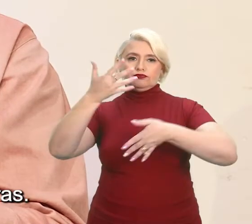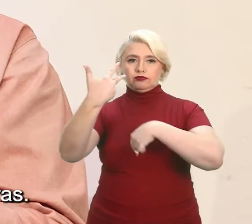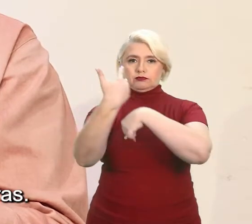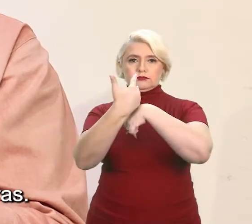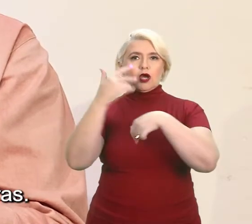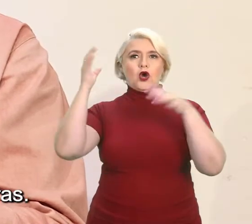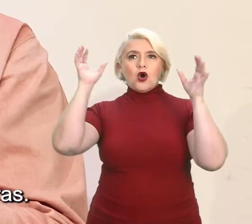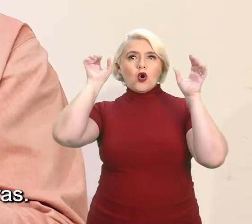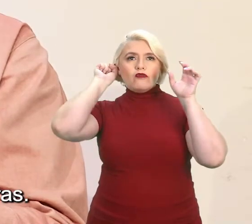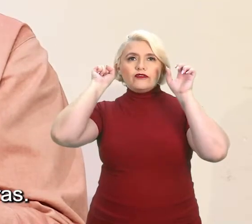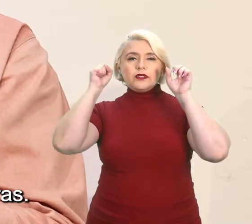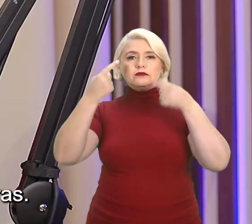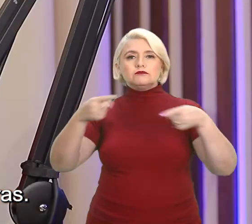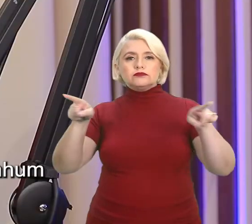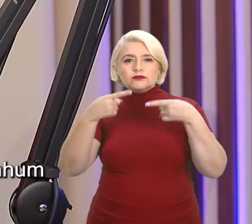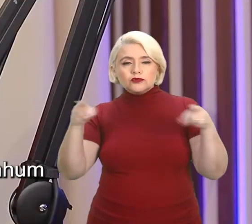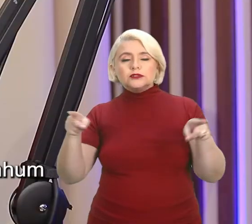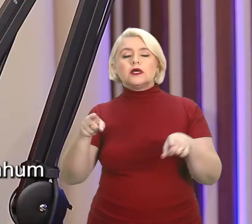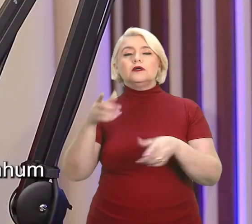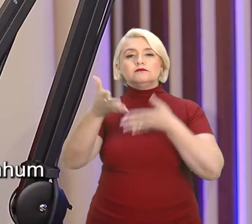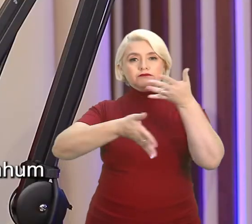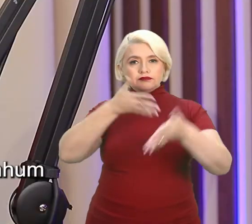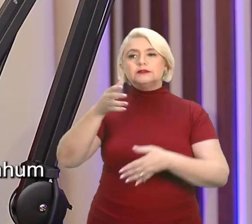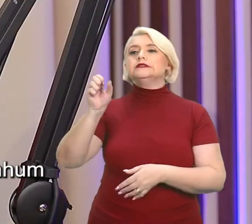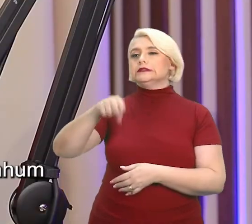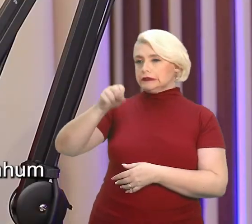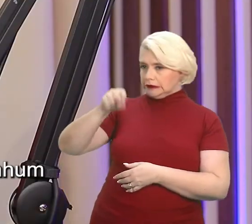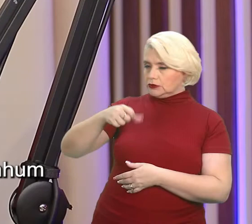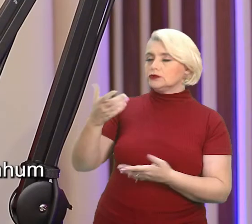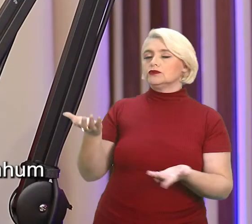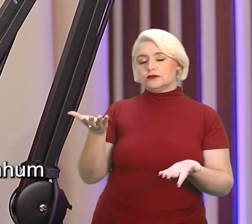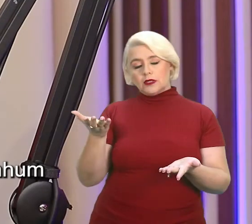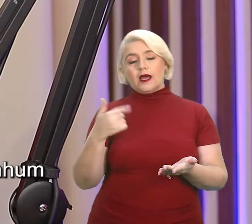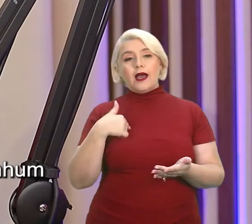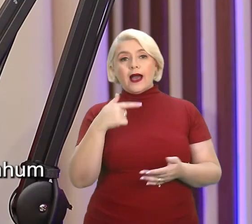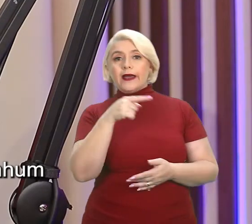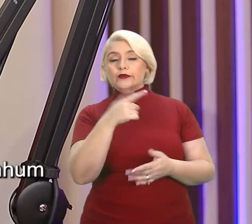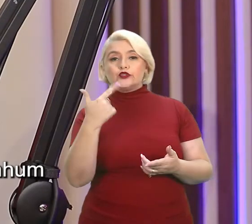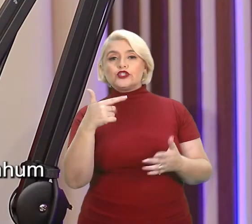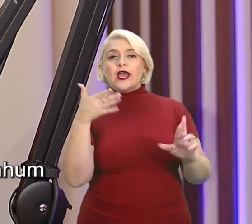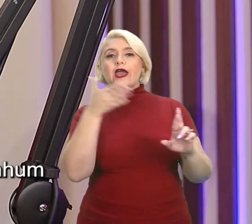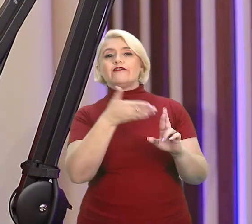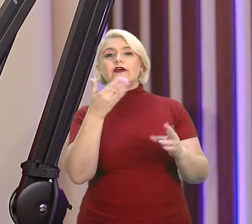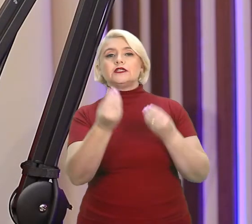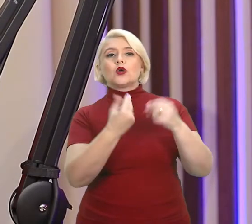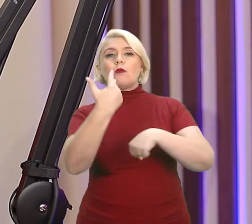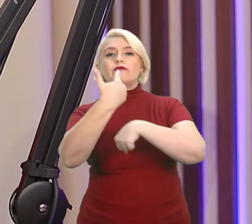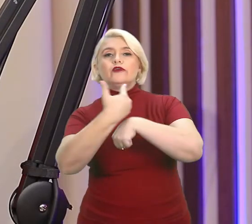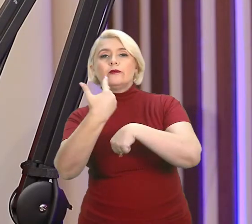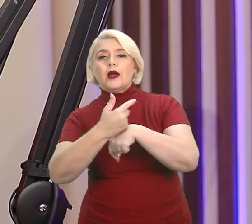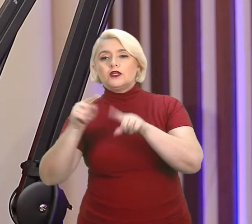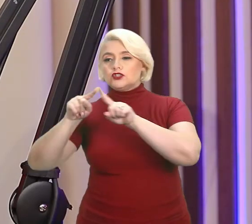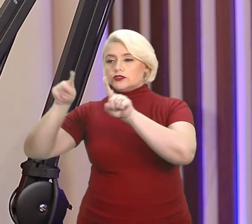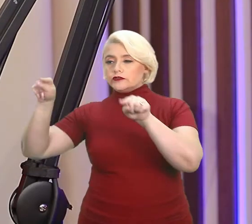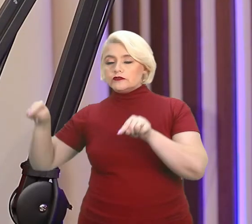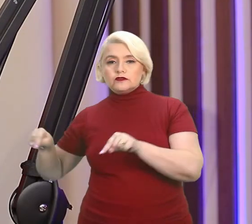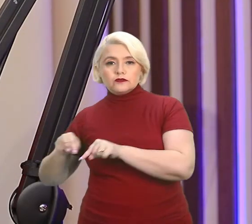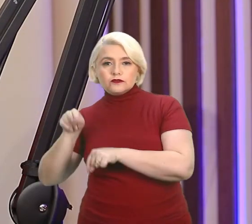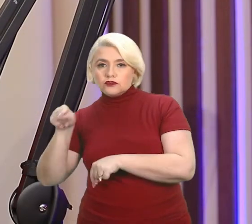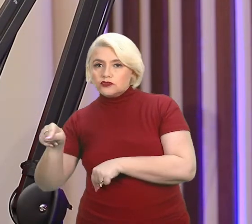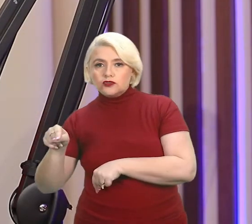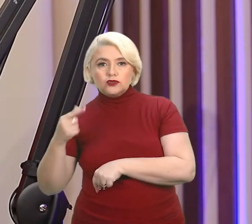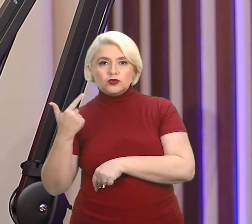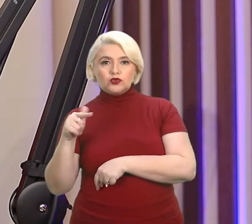libras. a musiquinha e fazendo libras. E aí, como eles não tinham parâmetro nenhum para essa filmagem, essa janelinha de interpretação,